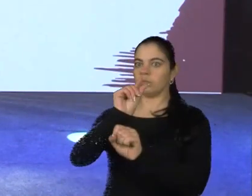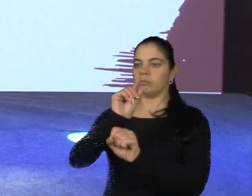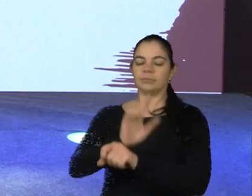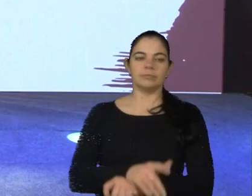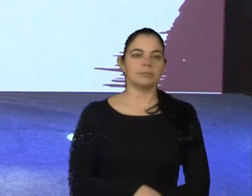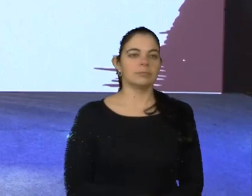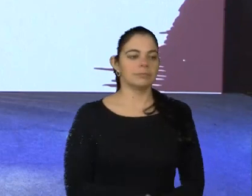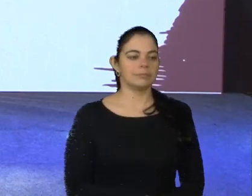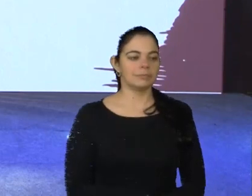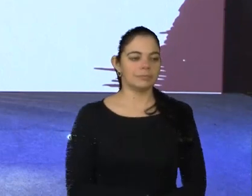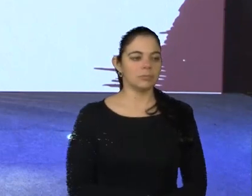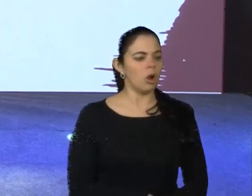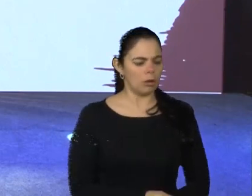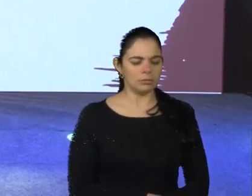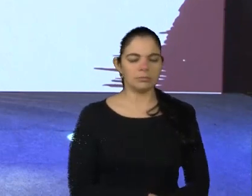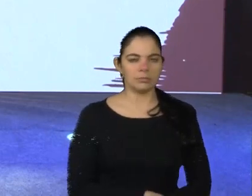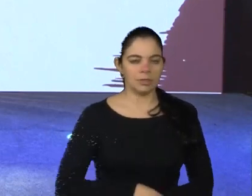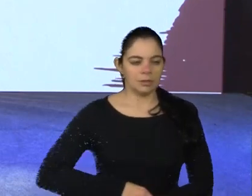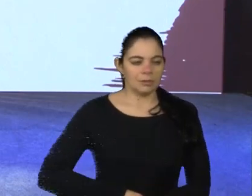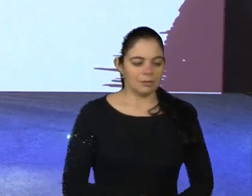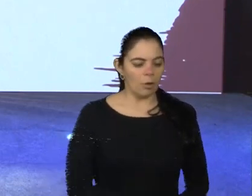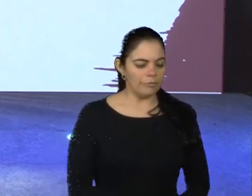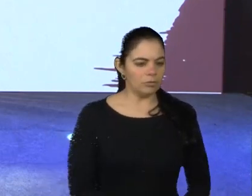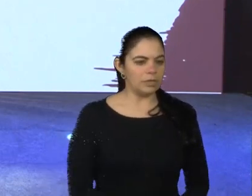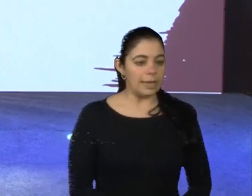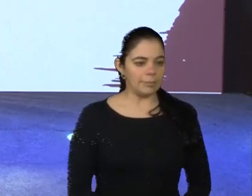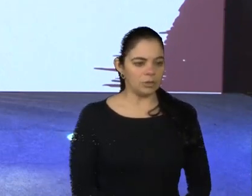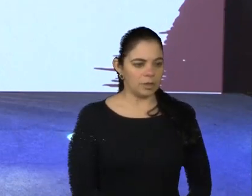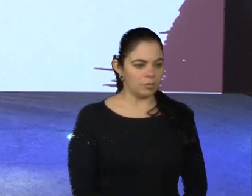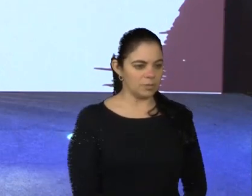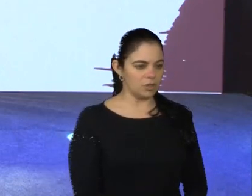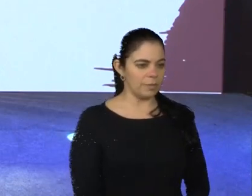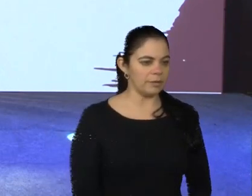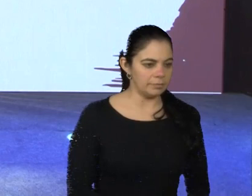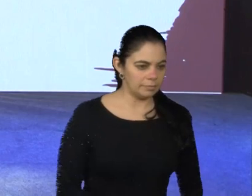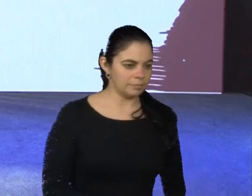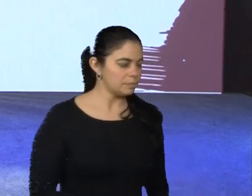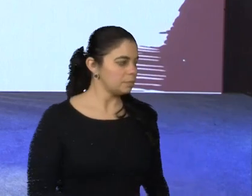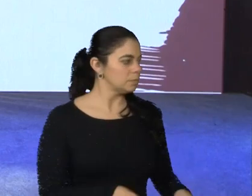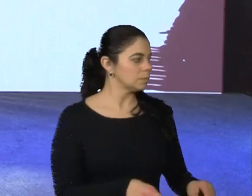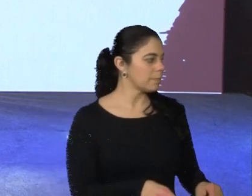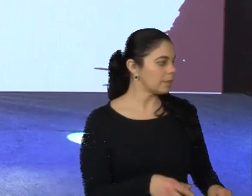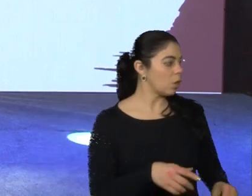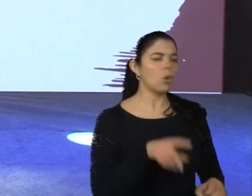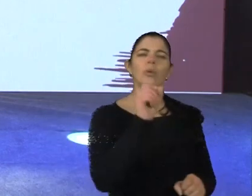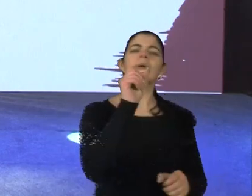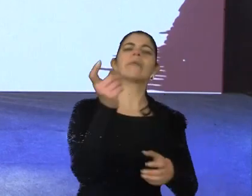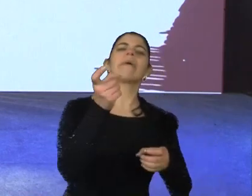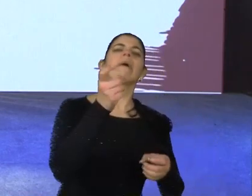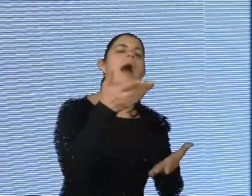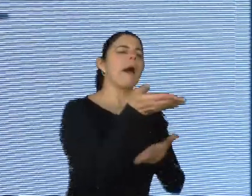Tem que arrumar para você, espera aqui. Oi? Ah, não tem. Não, não tem problema. Então, voltando aqui. O que nós temos